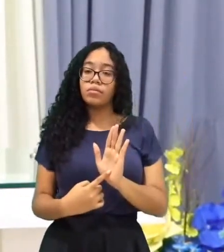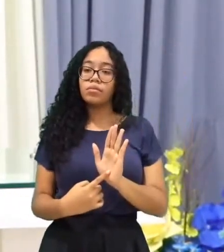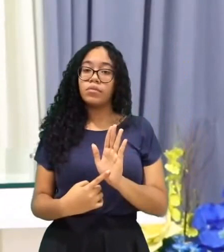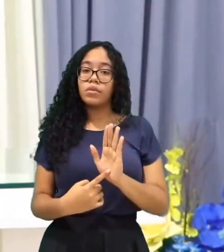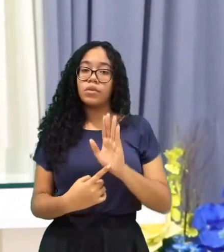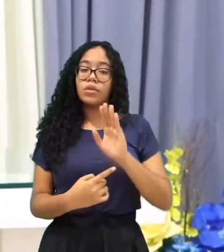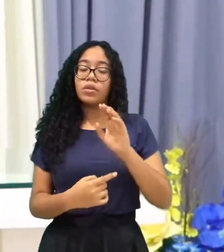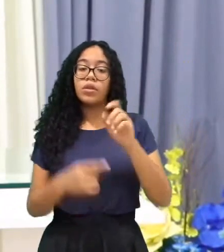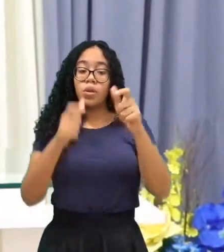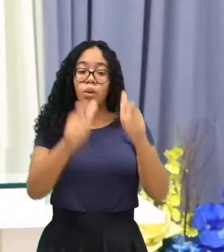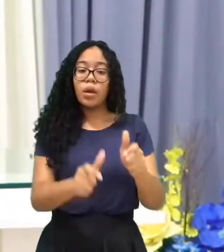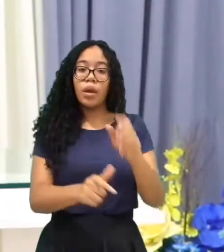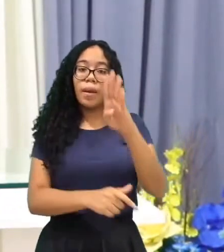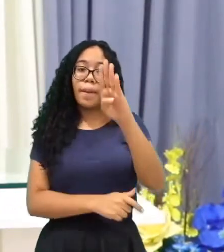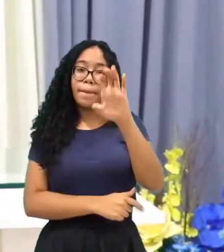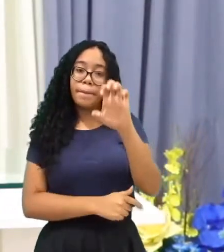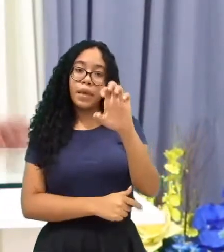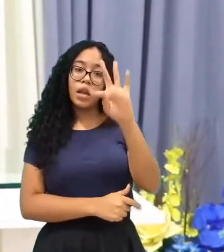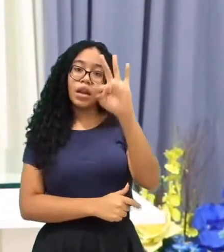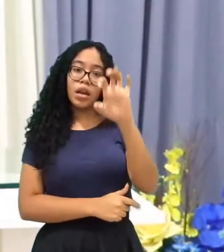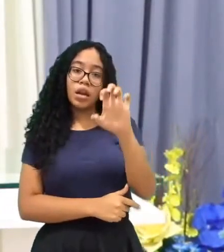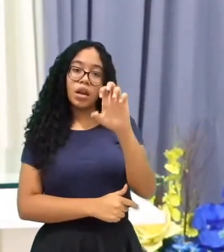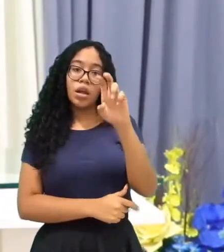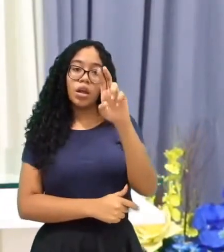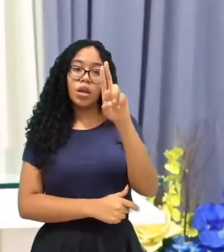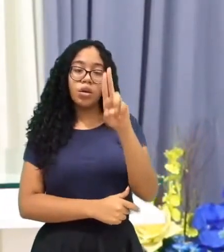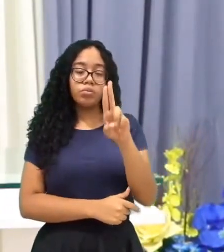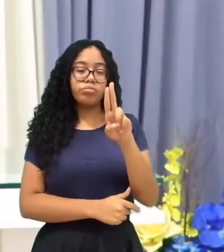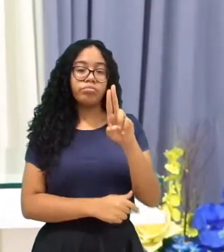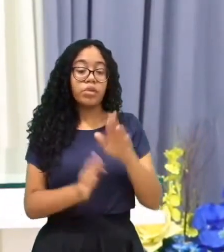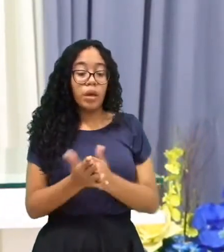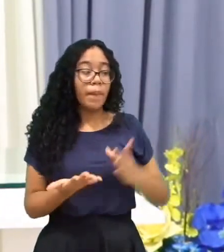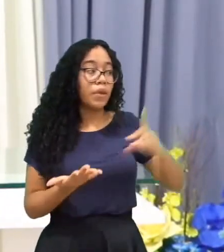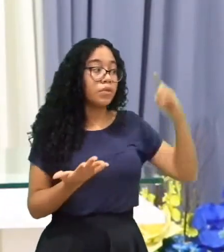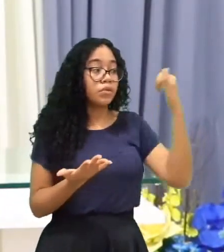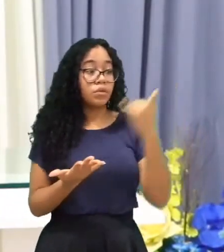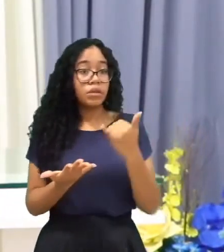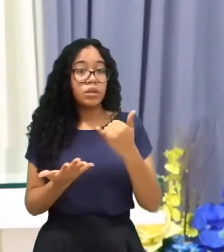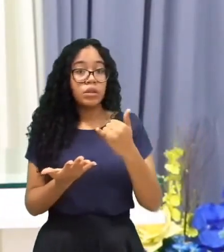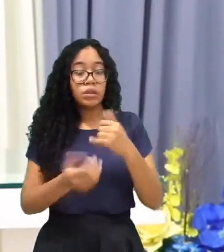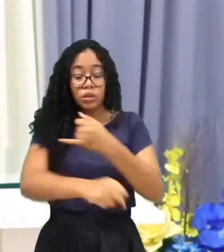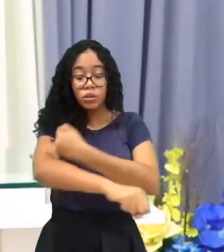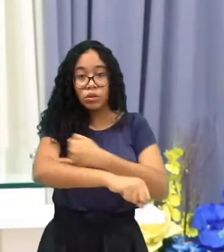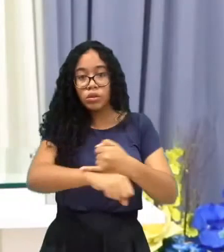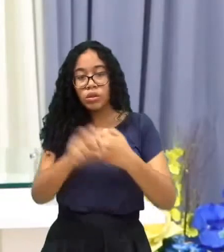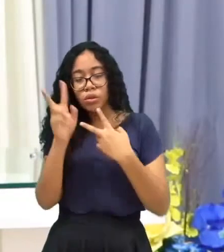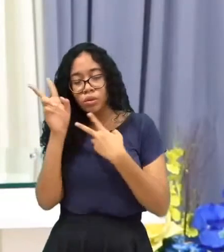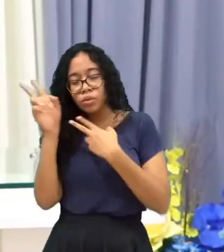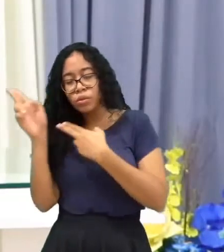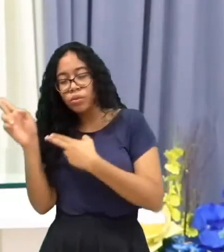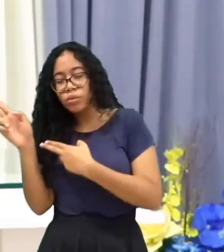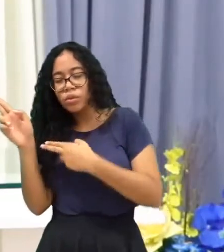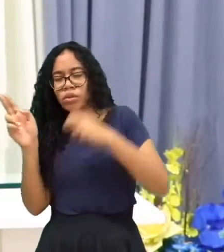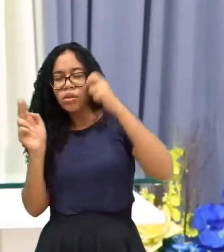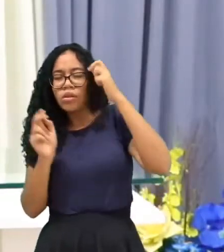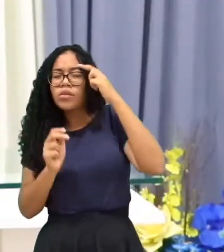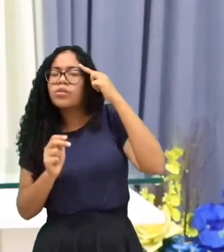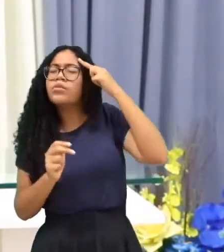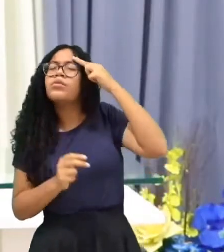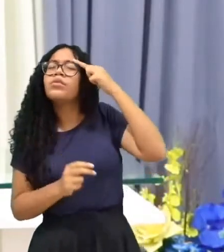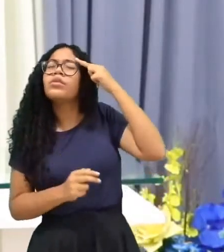Betel. Mostra-se a ele. A Bíblia diz que enquanto ele dormia, havia uma escada. E anjos